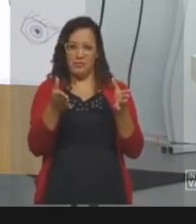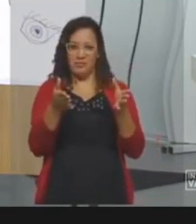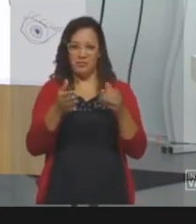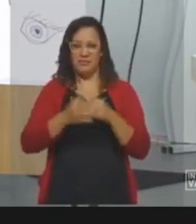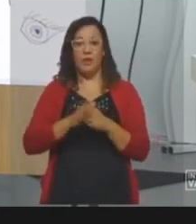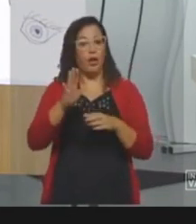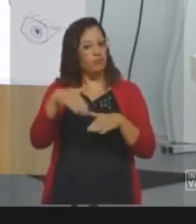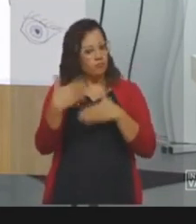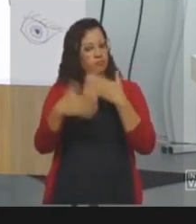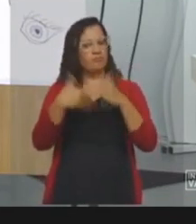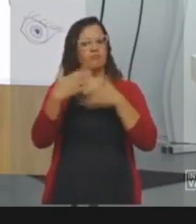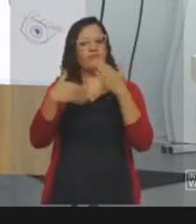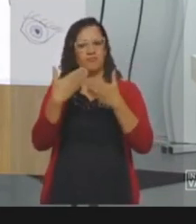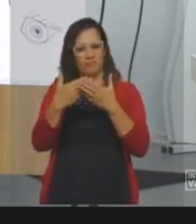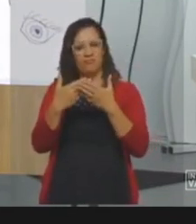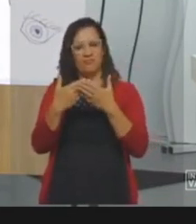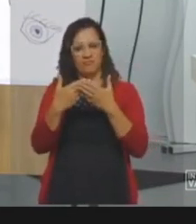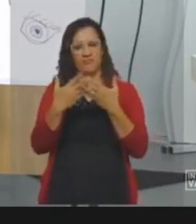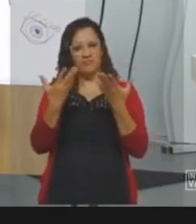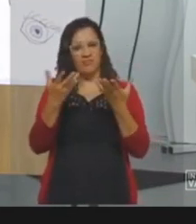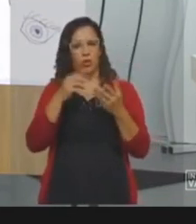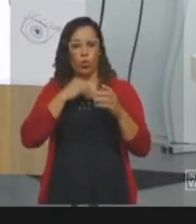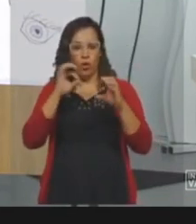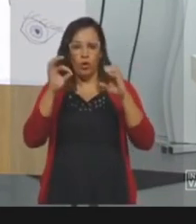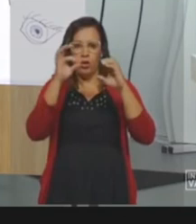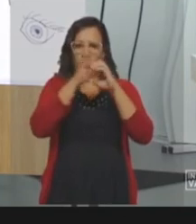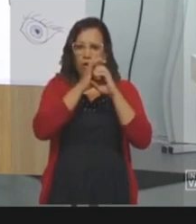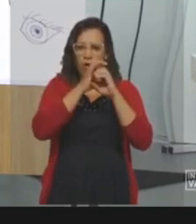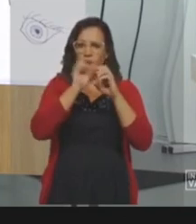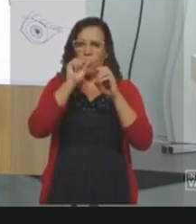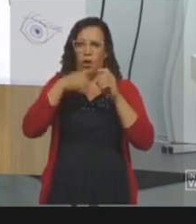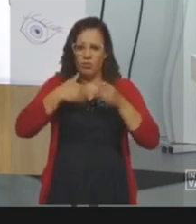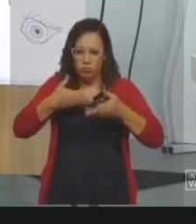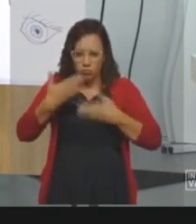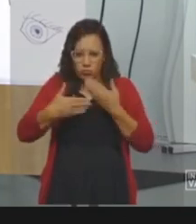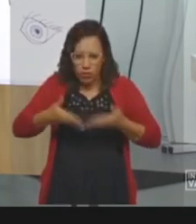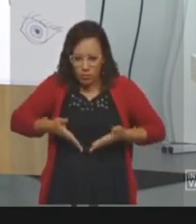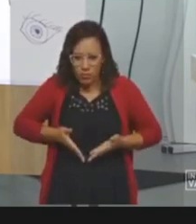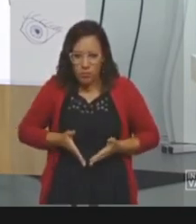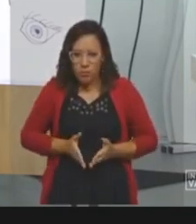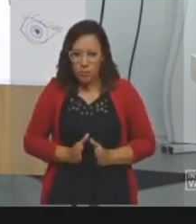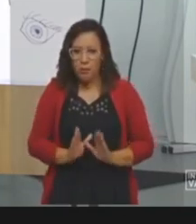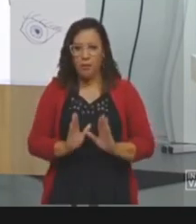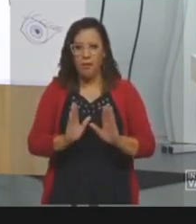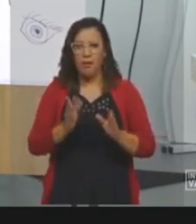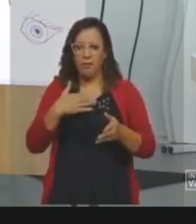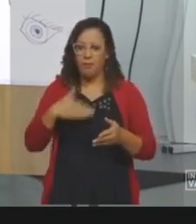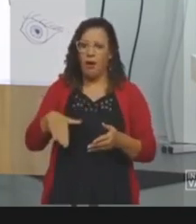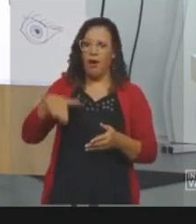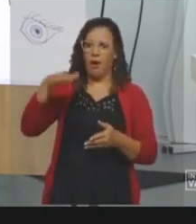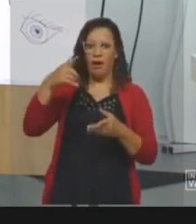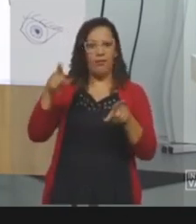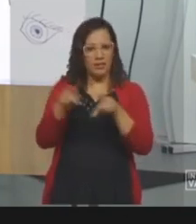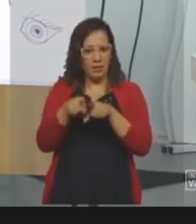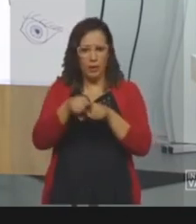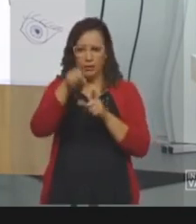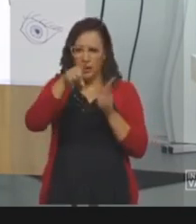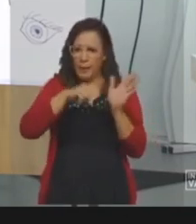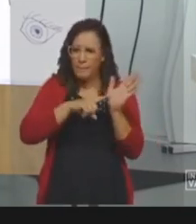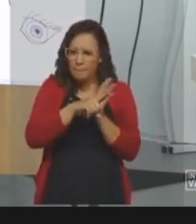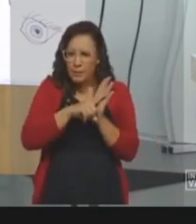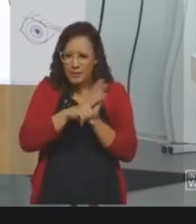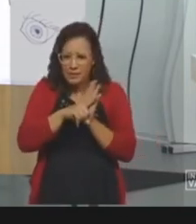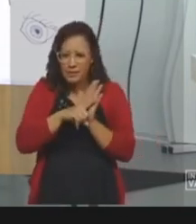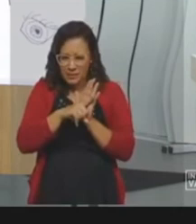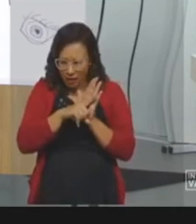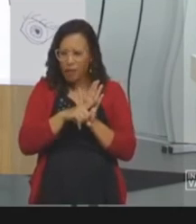se desenvolver um embrião, vai virar um feto, até se tornar um organismo adulto. E se você pesquisar a ovelha Dolly, você